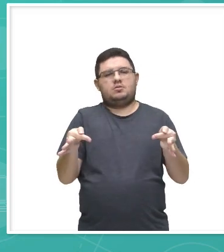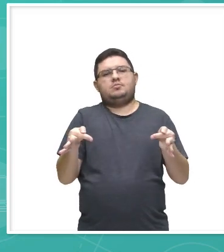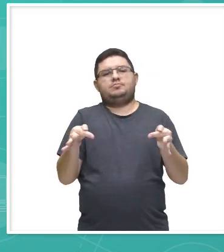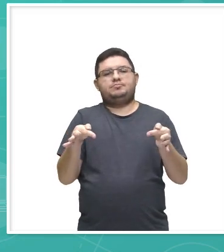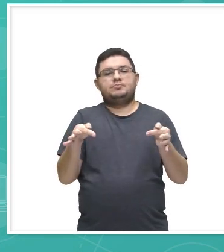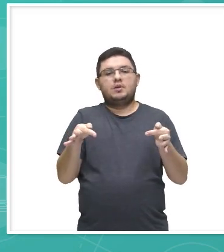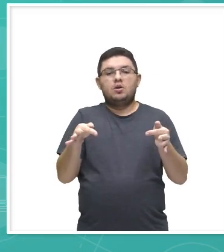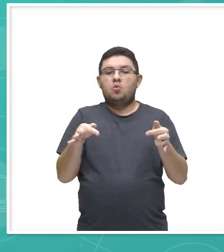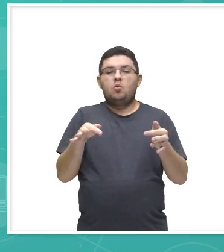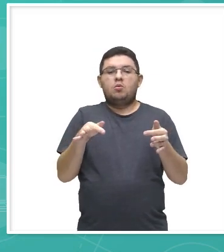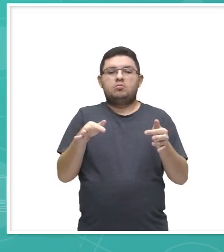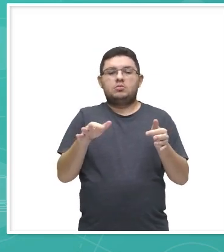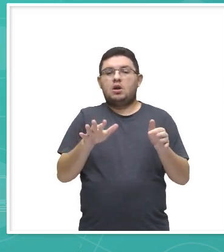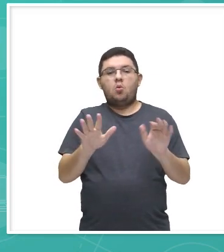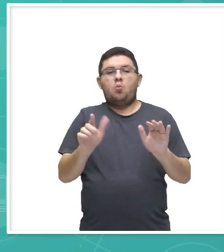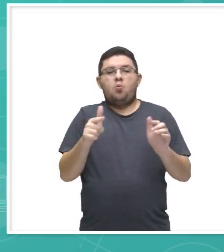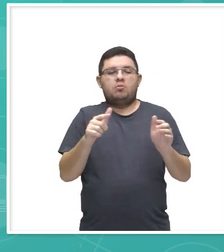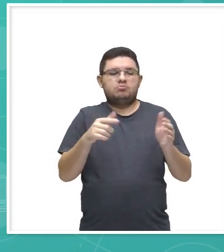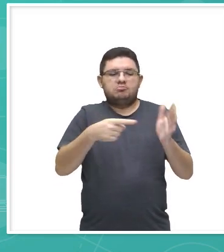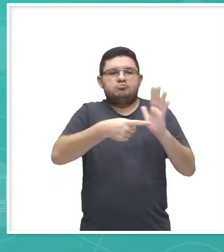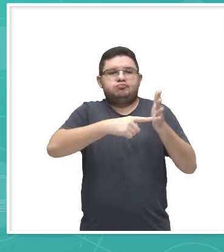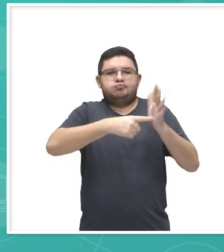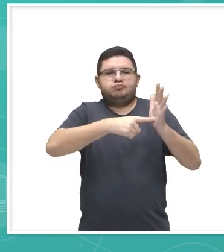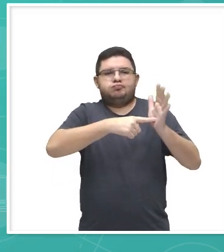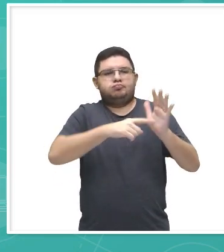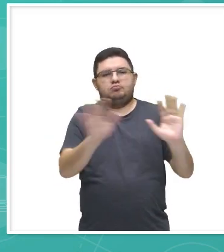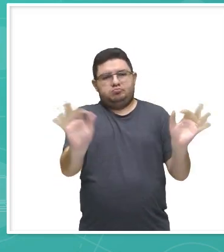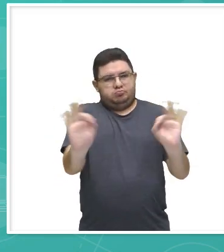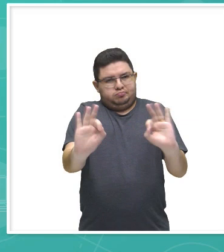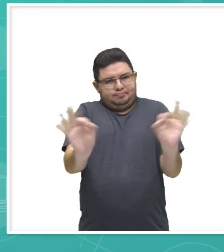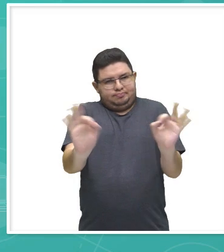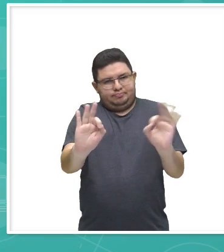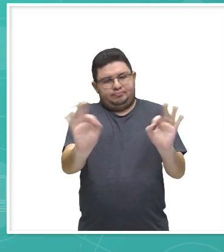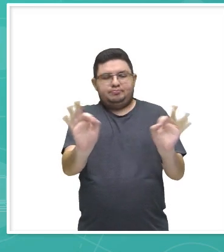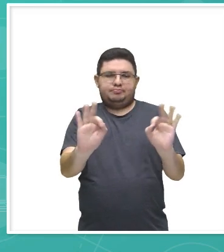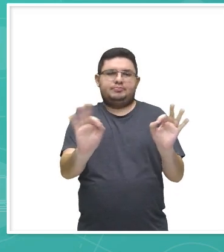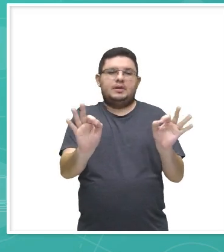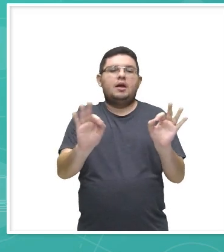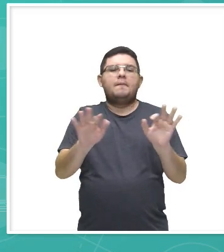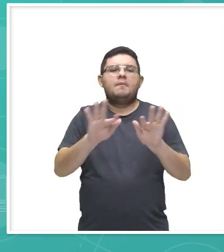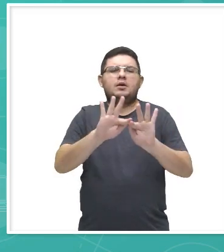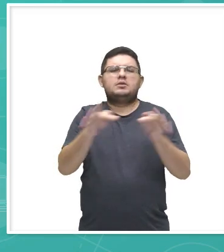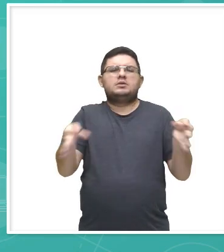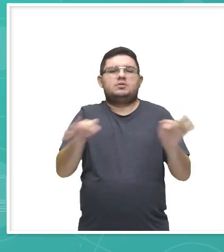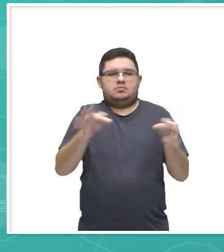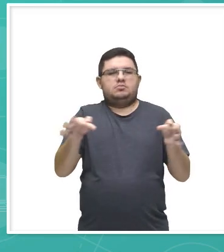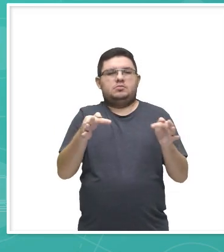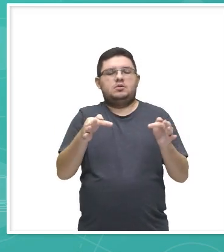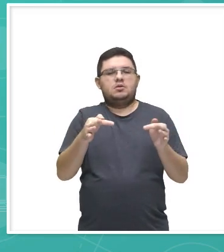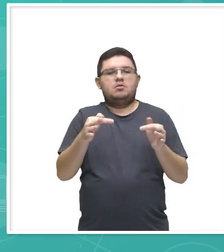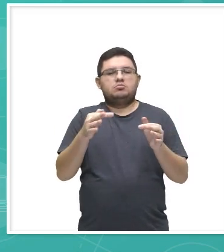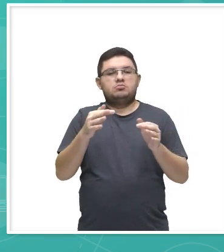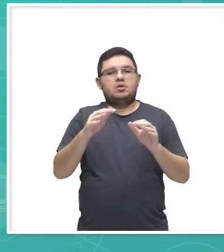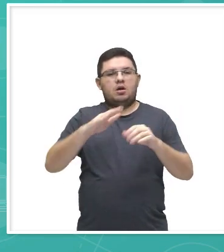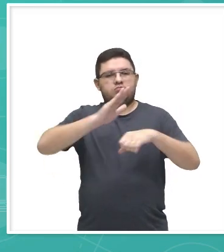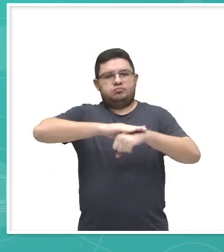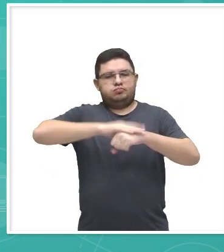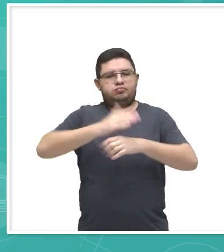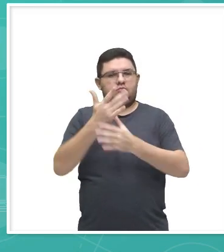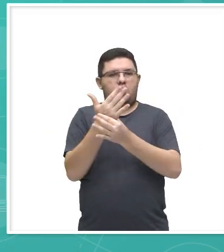estar aí mais ausentes nesse sistema agrícola, né? Na agricultura extensiva. Já na